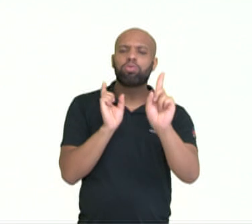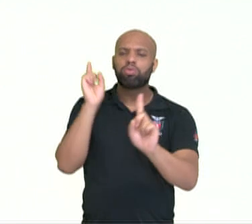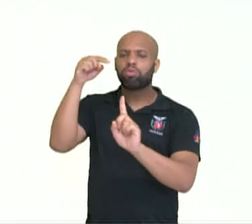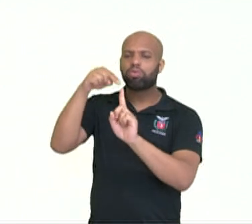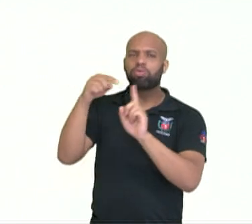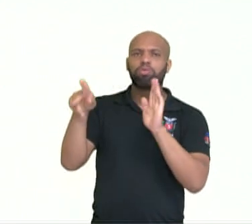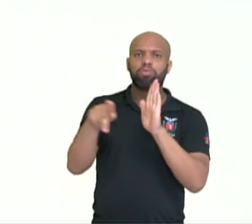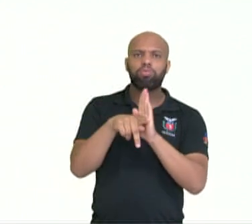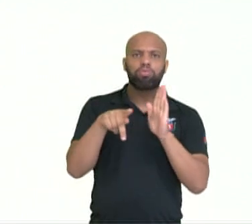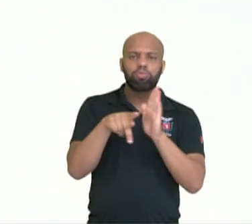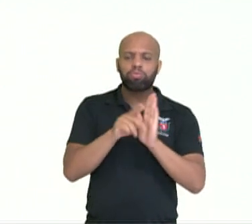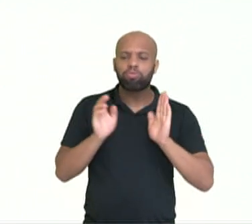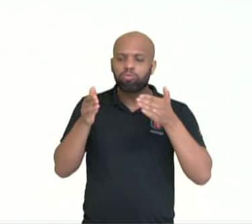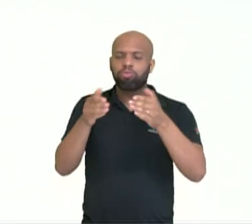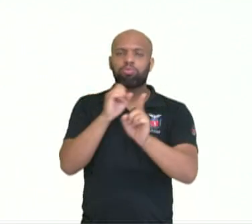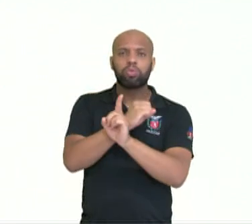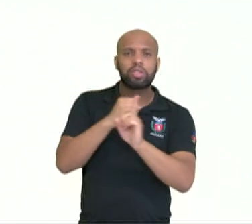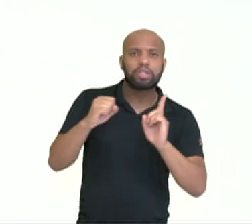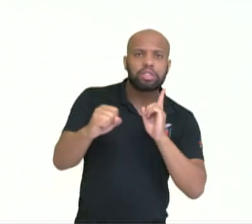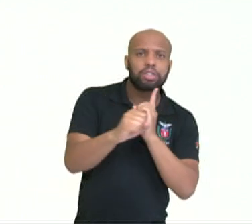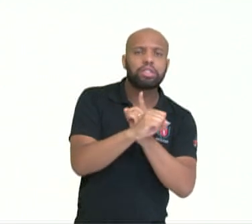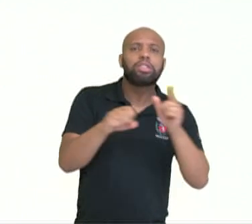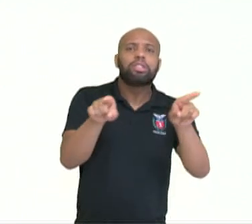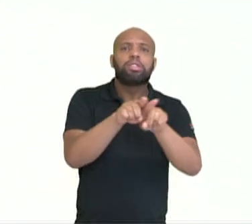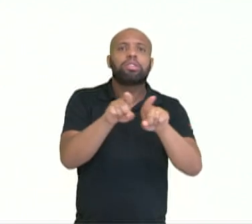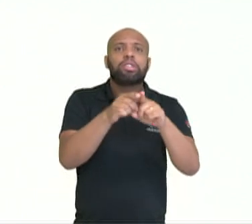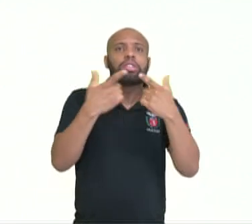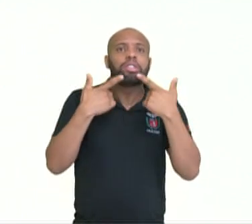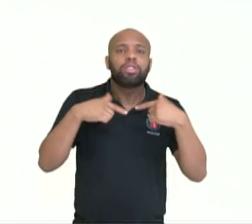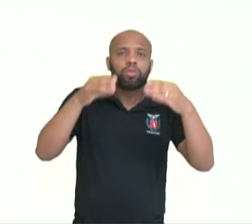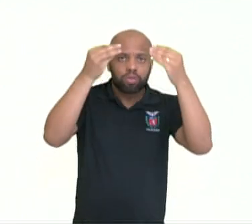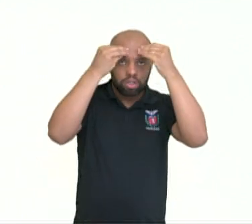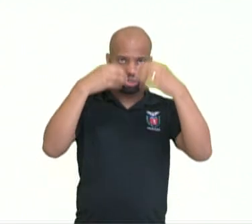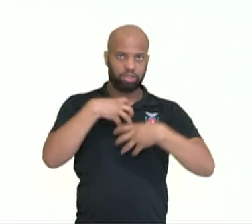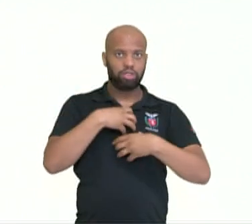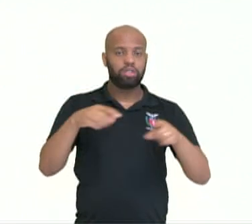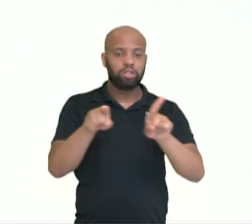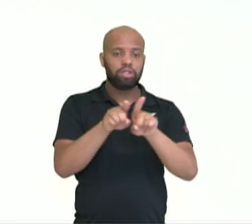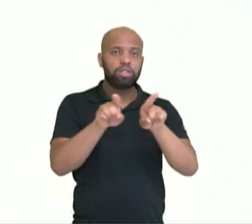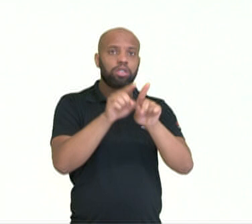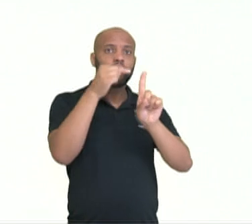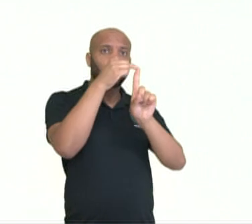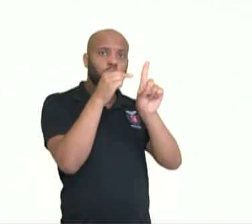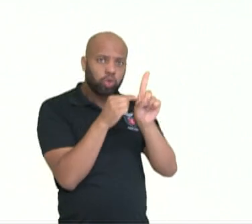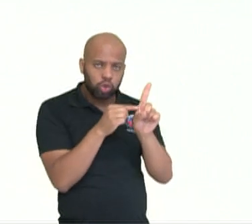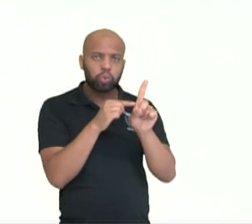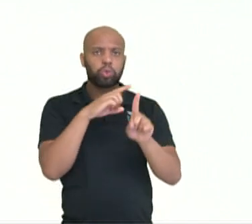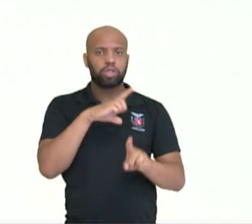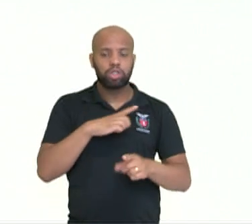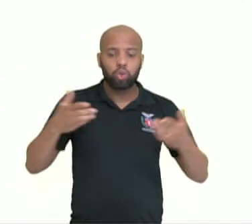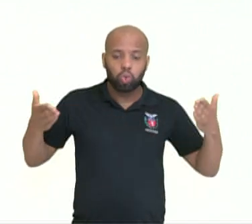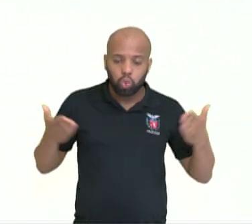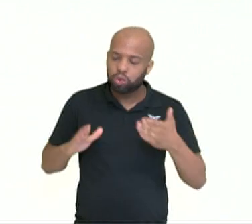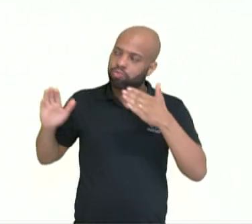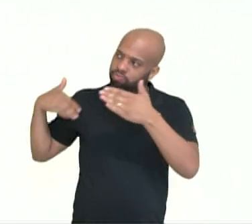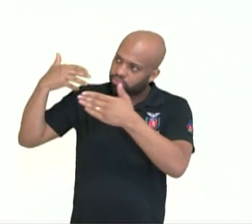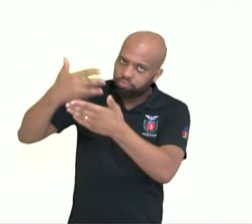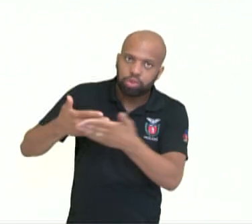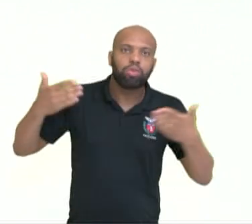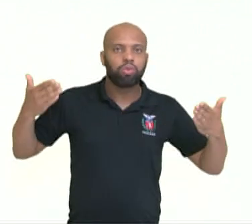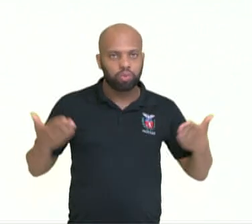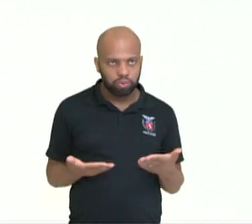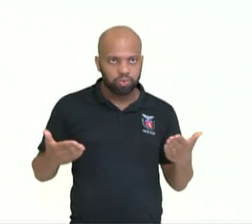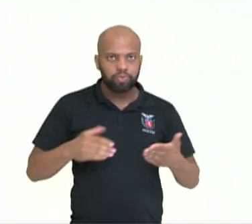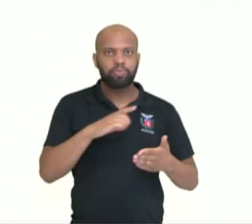sociedade, as formas de linguagem e classificá-las quanto ao seu tipo conhecidos até hoje. Então a gente tem a